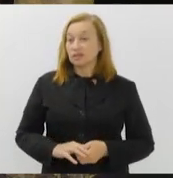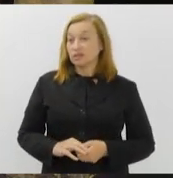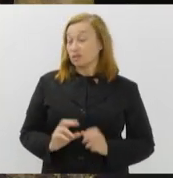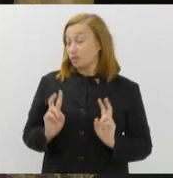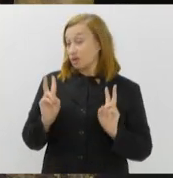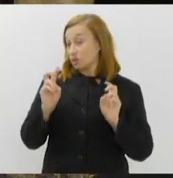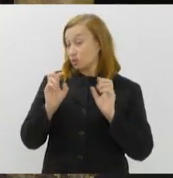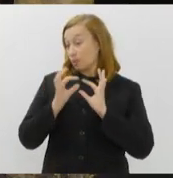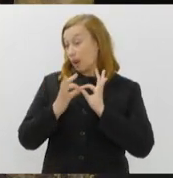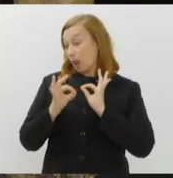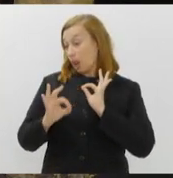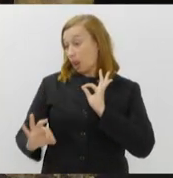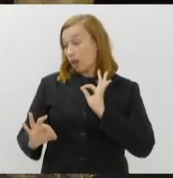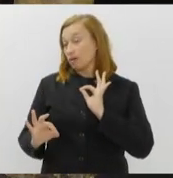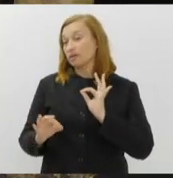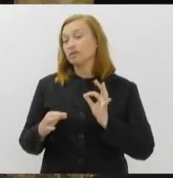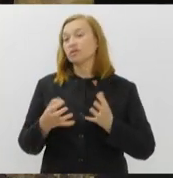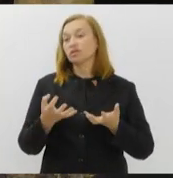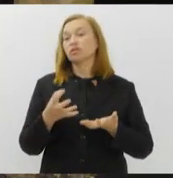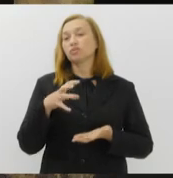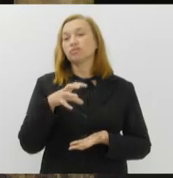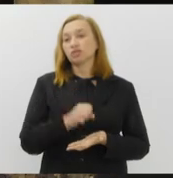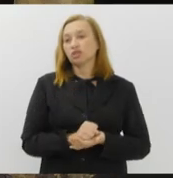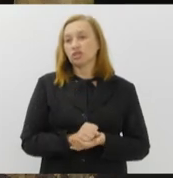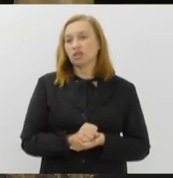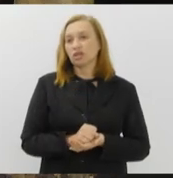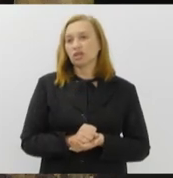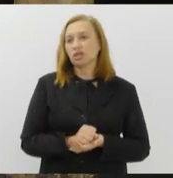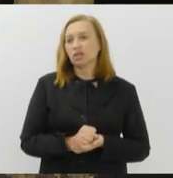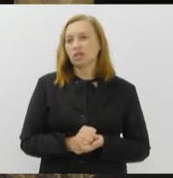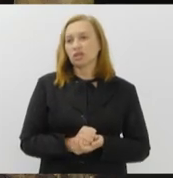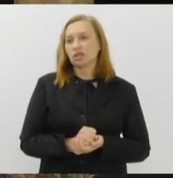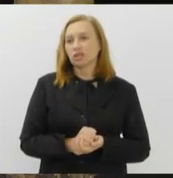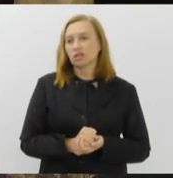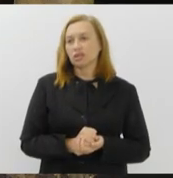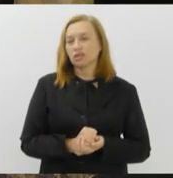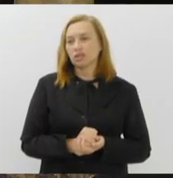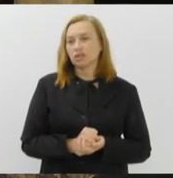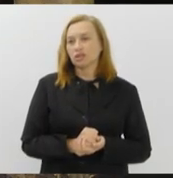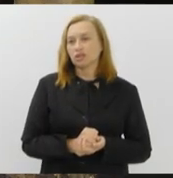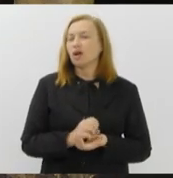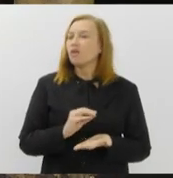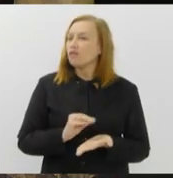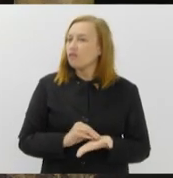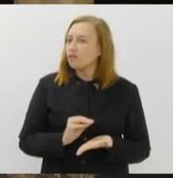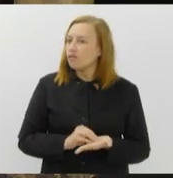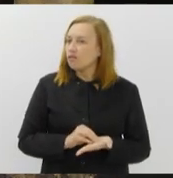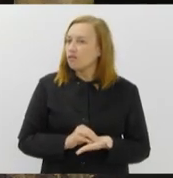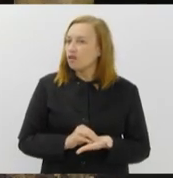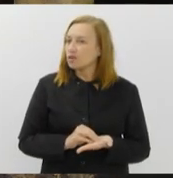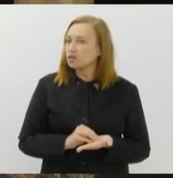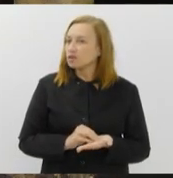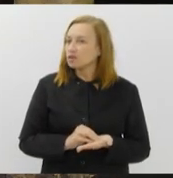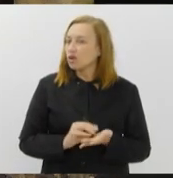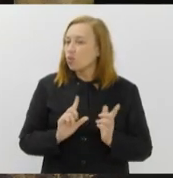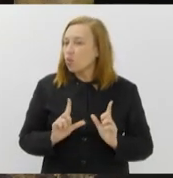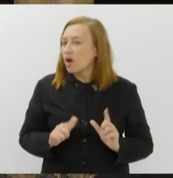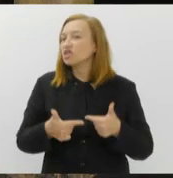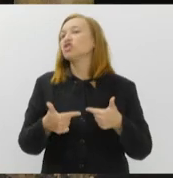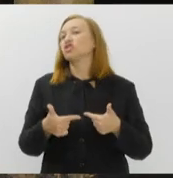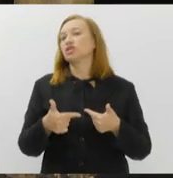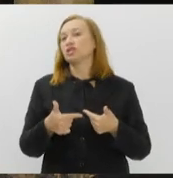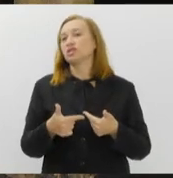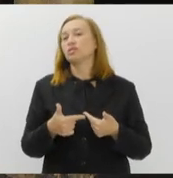muito longo, mas eu queria só registrar que eu acho que falta essa virada de chave, né?